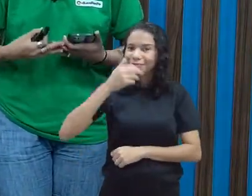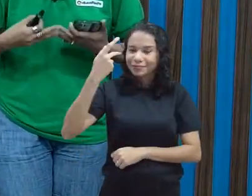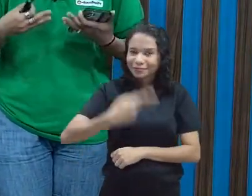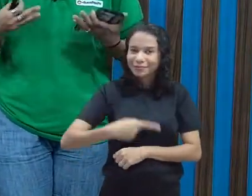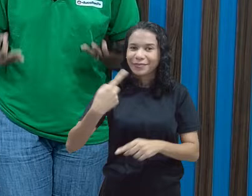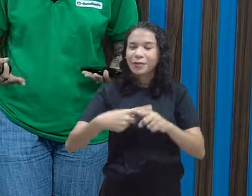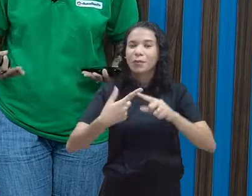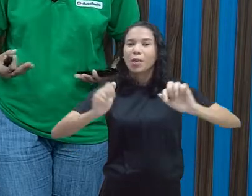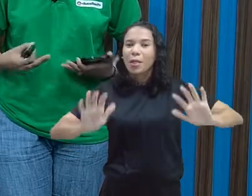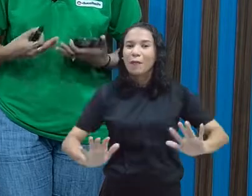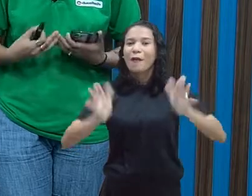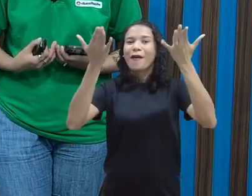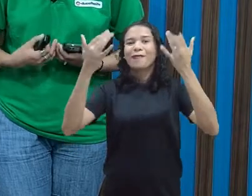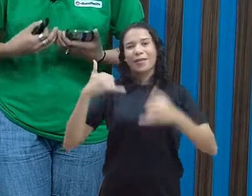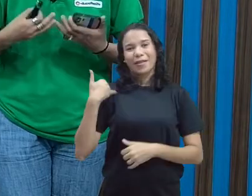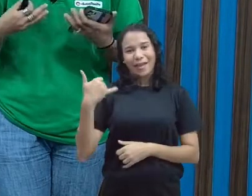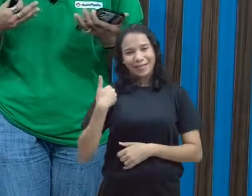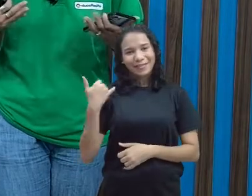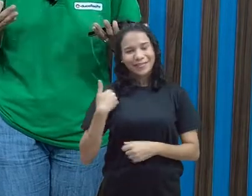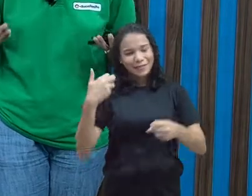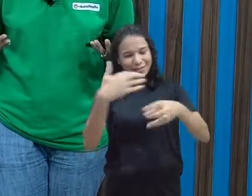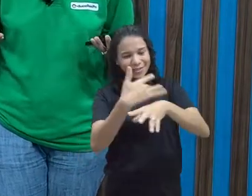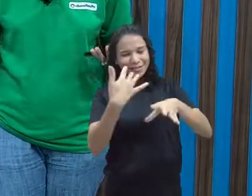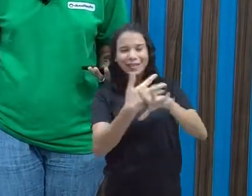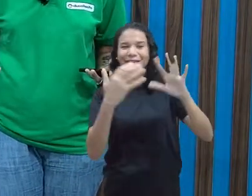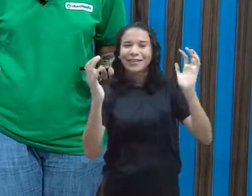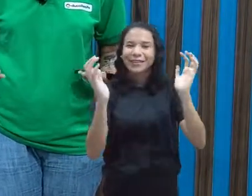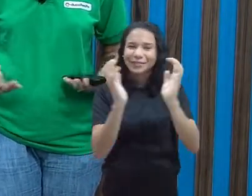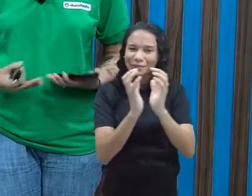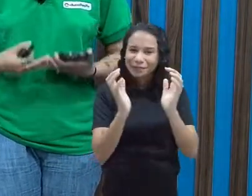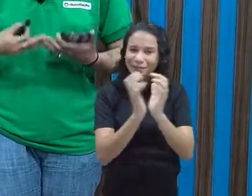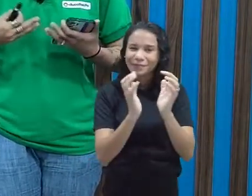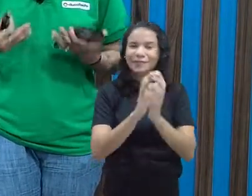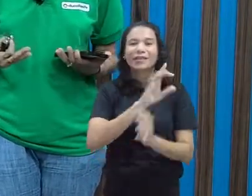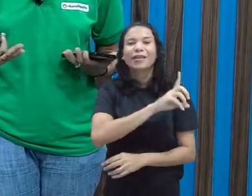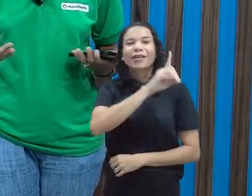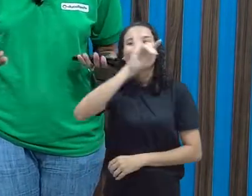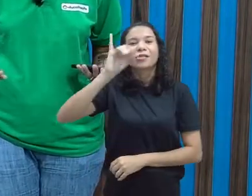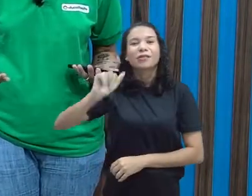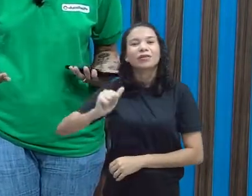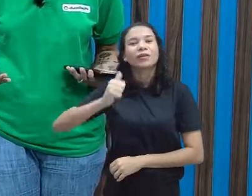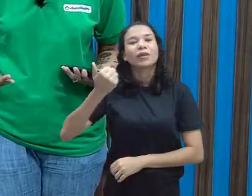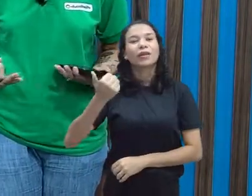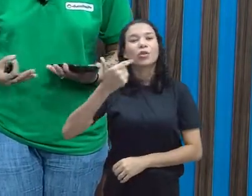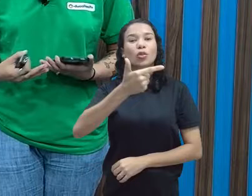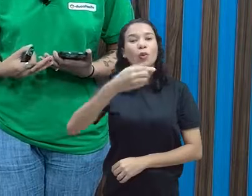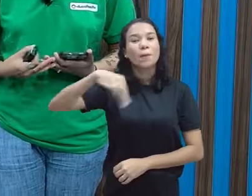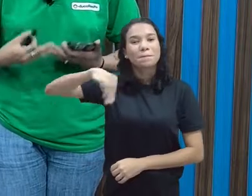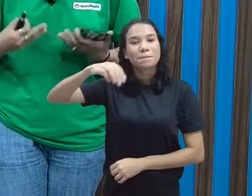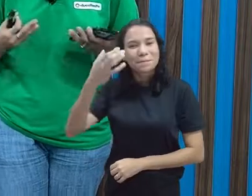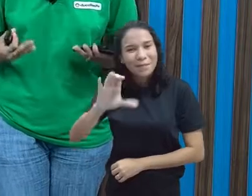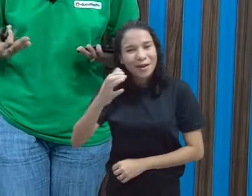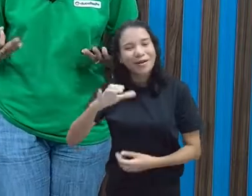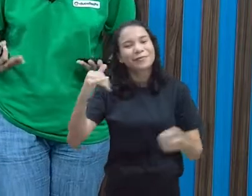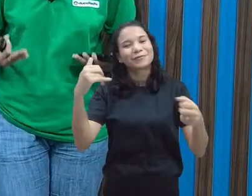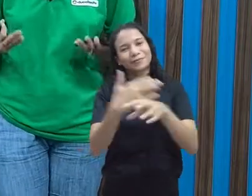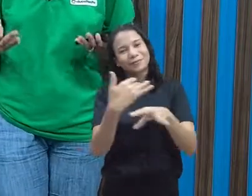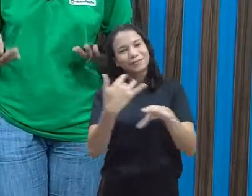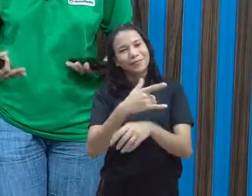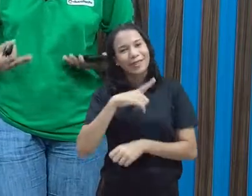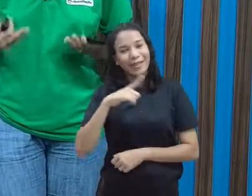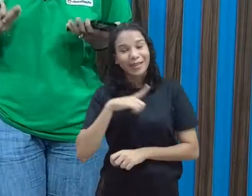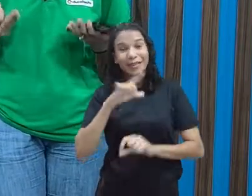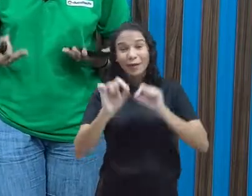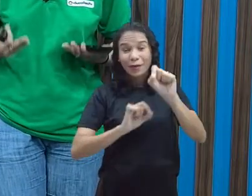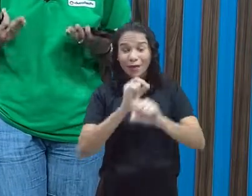está celebrando o aniversário da nossa cidade Recife, no dia 12 de março, né? Nossa cidade aí que está